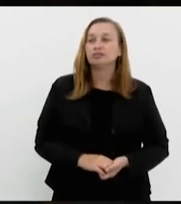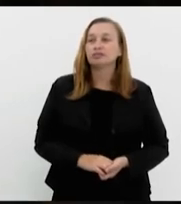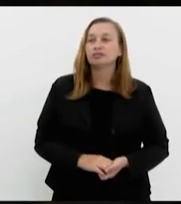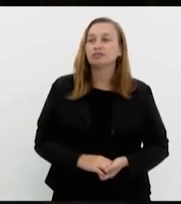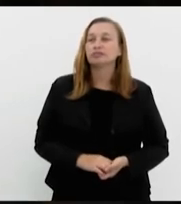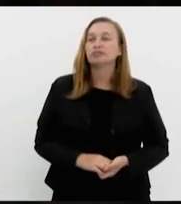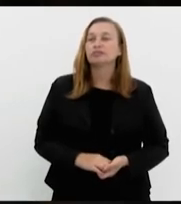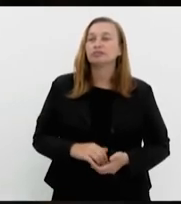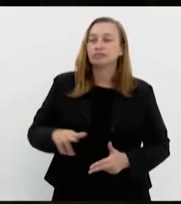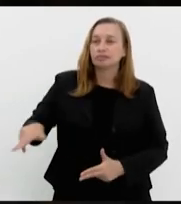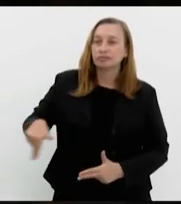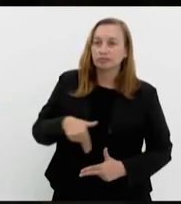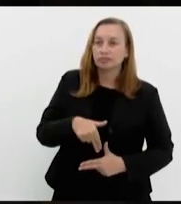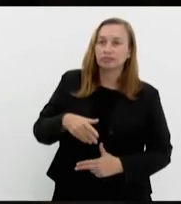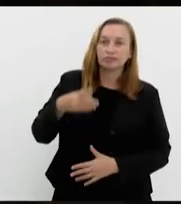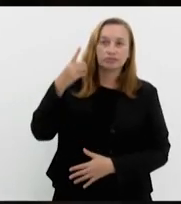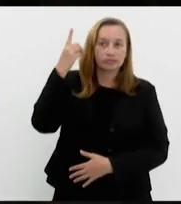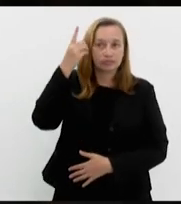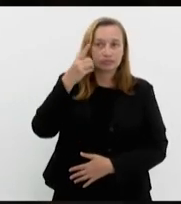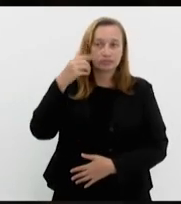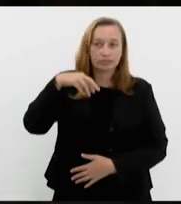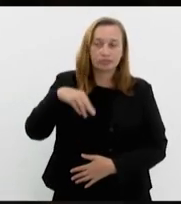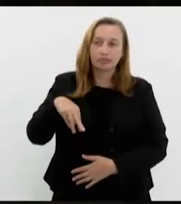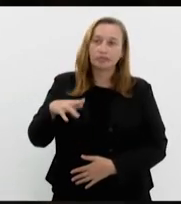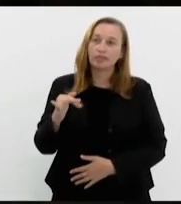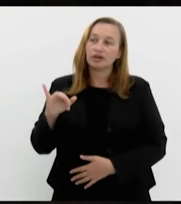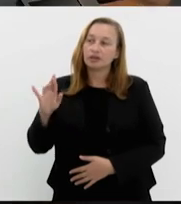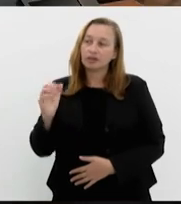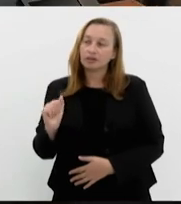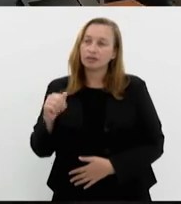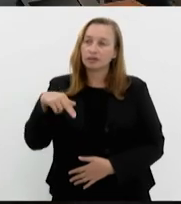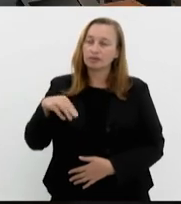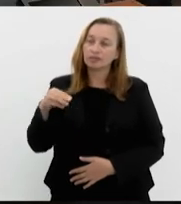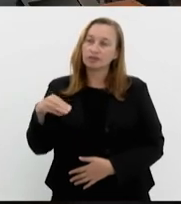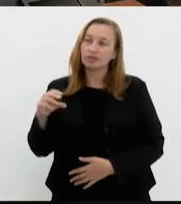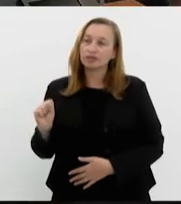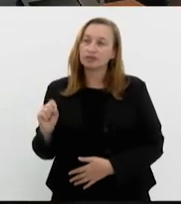oradora inscrita, a deputada Marina, do MST.